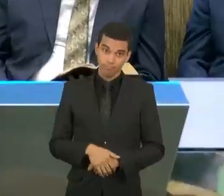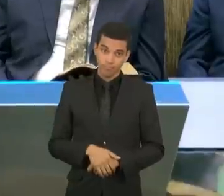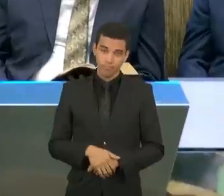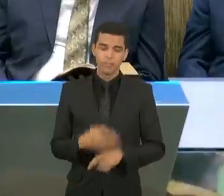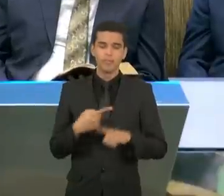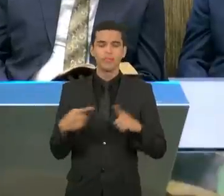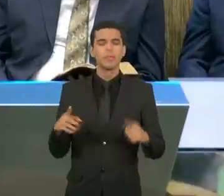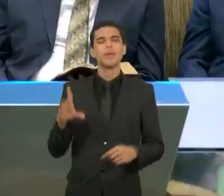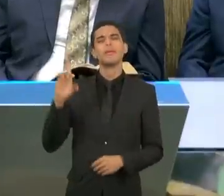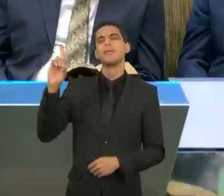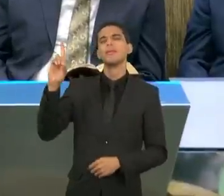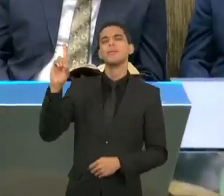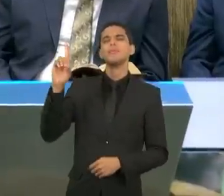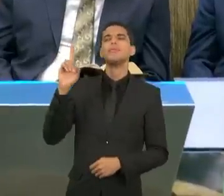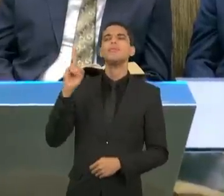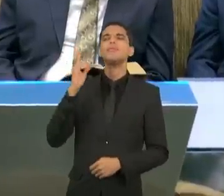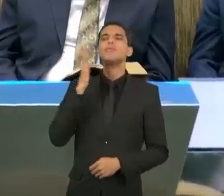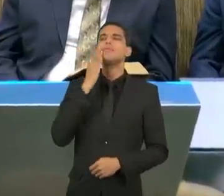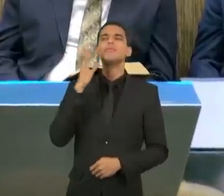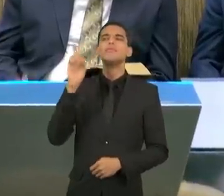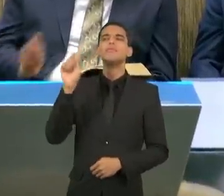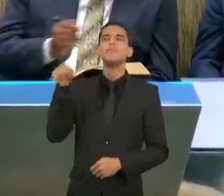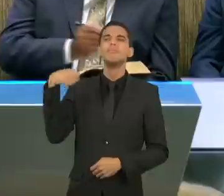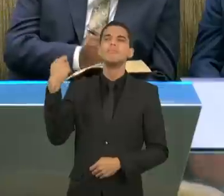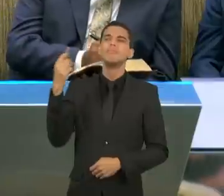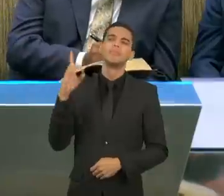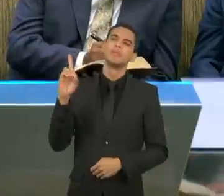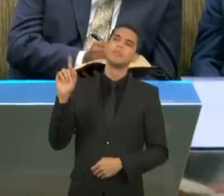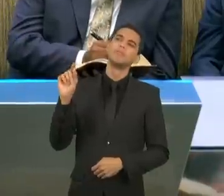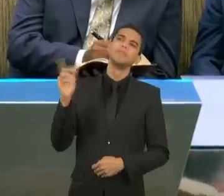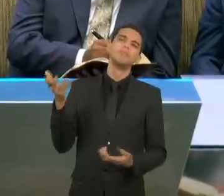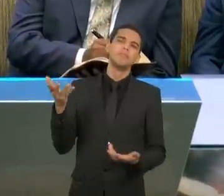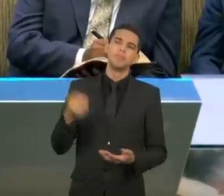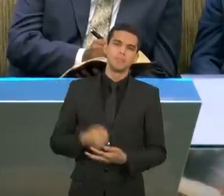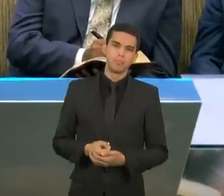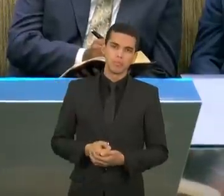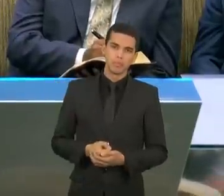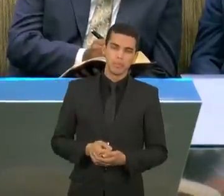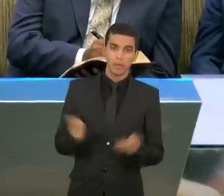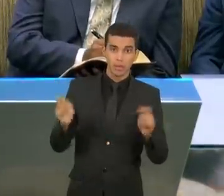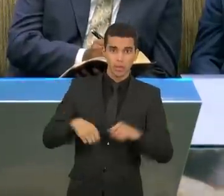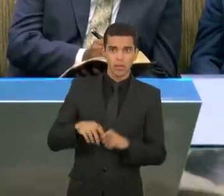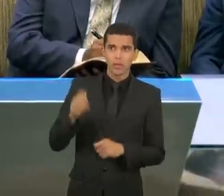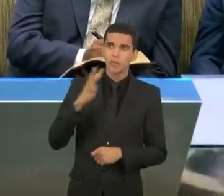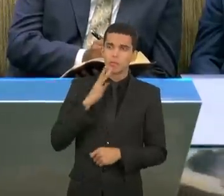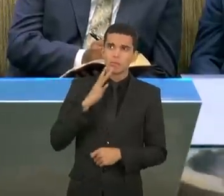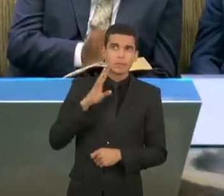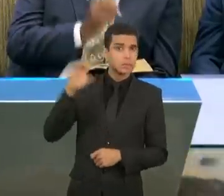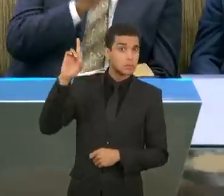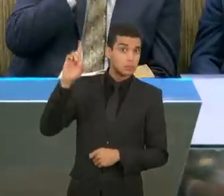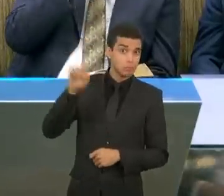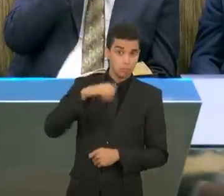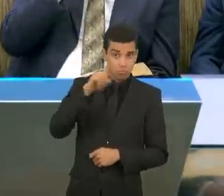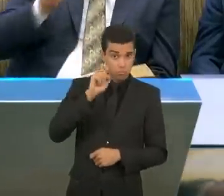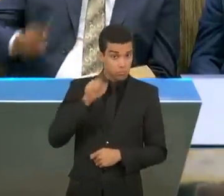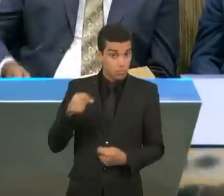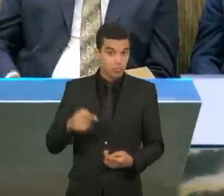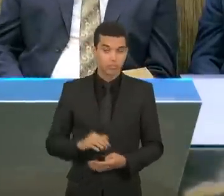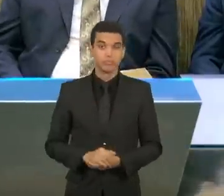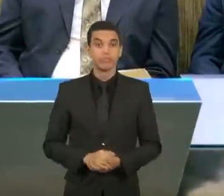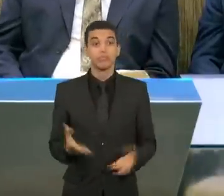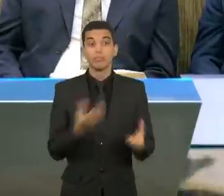Deus? Será possível conhecer a Deus? Esta é a grande pergunta que fazem os